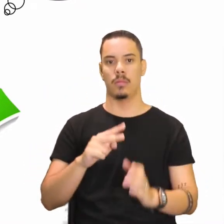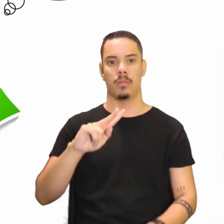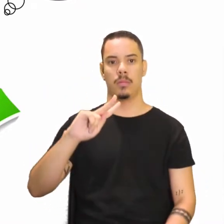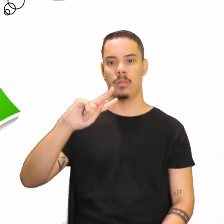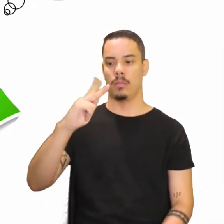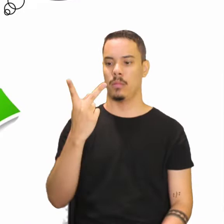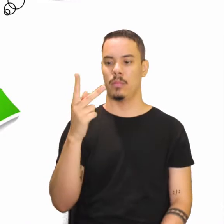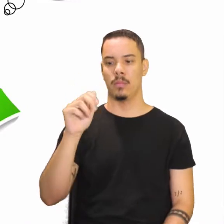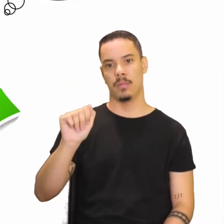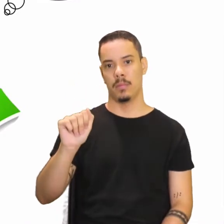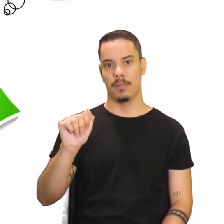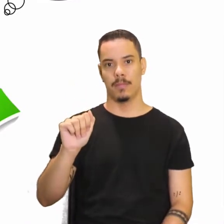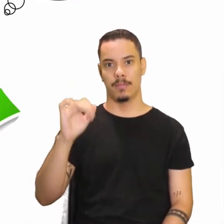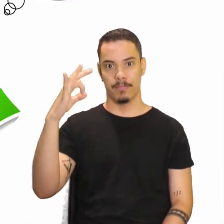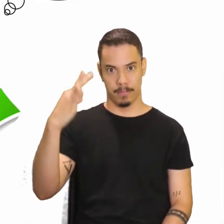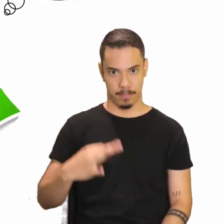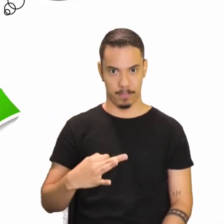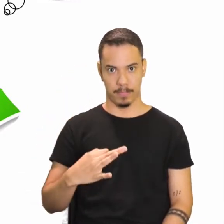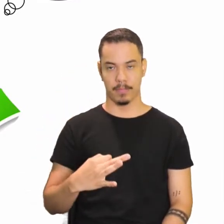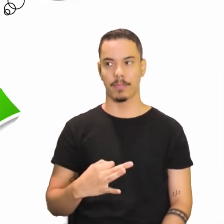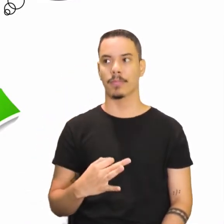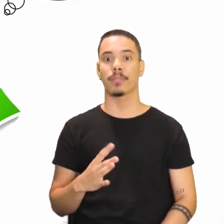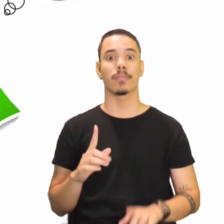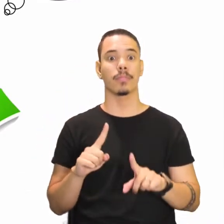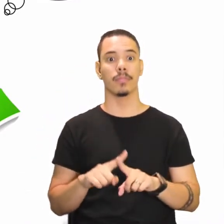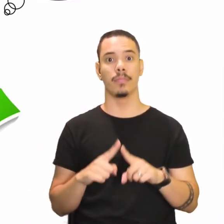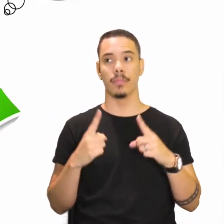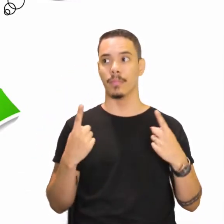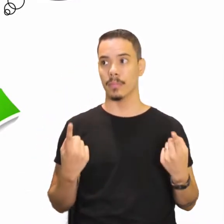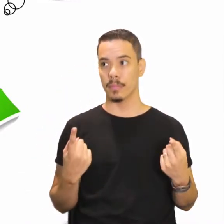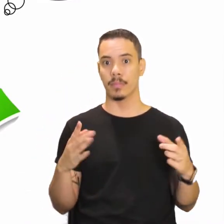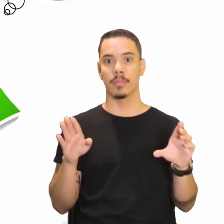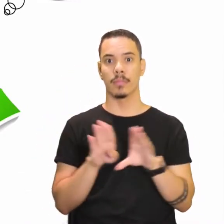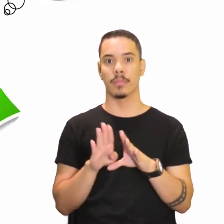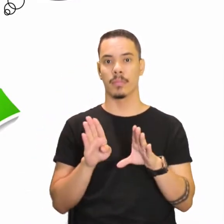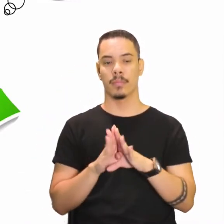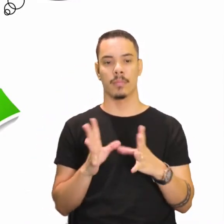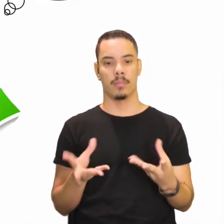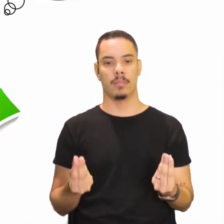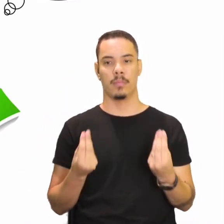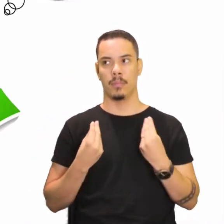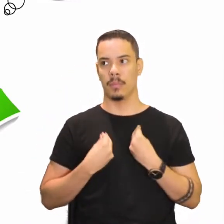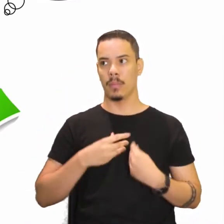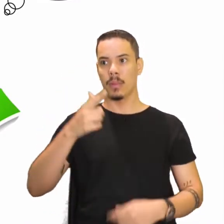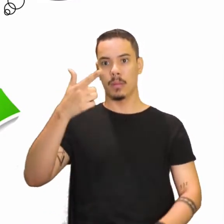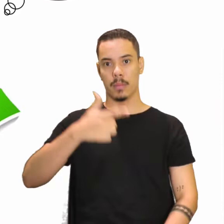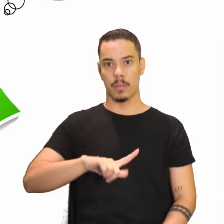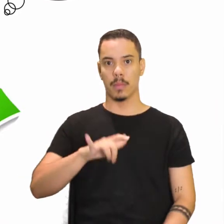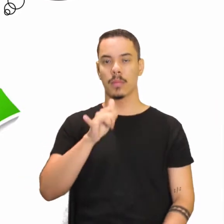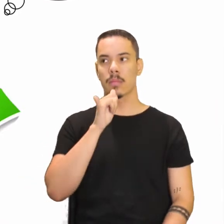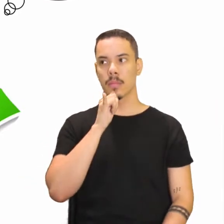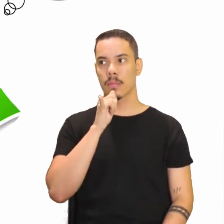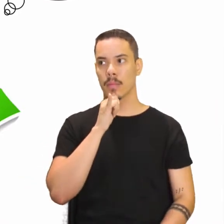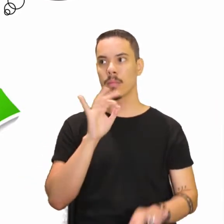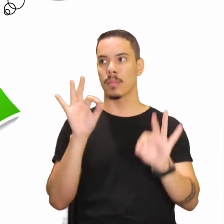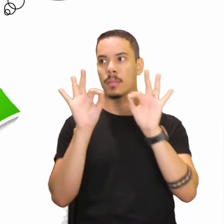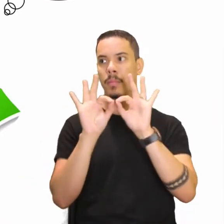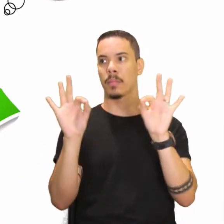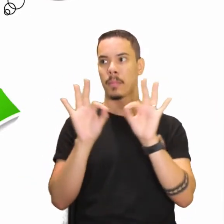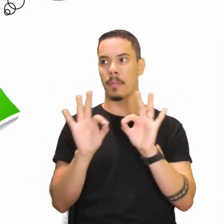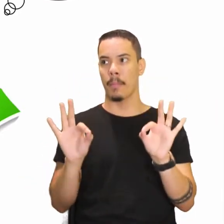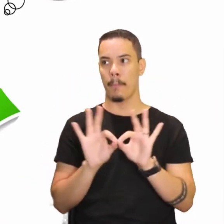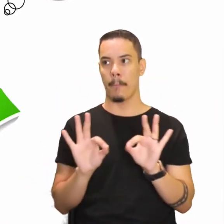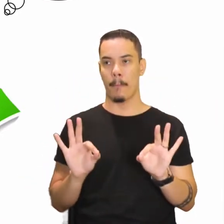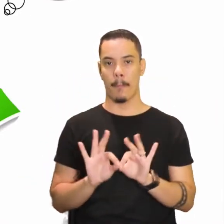com H. Beleza? Mas trouxe aqui mais exemplos, mais frases para você,